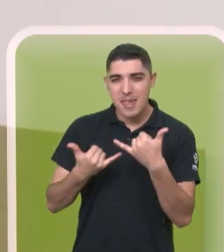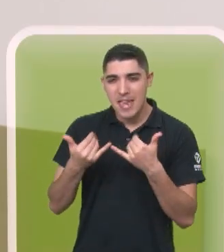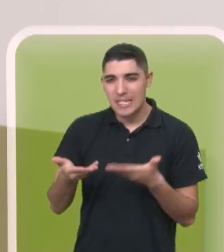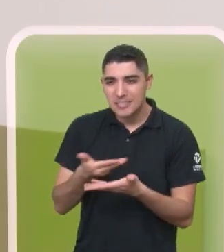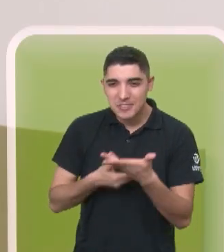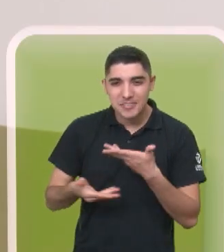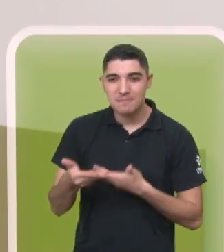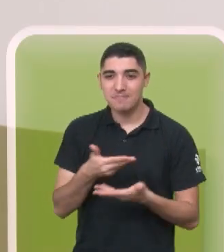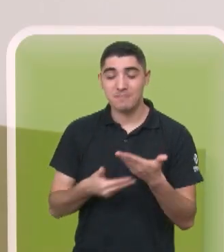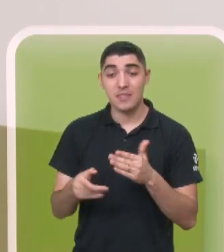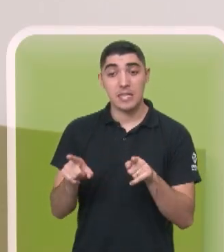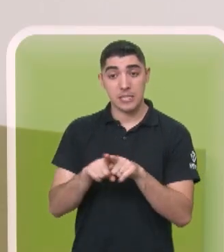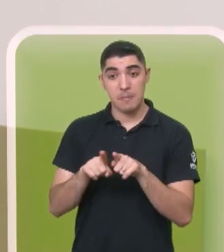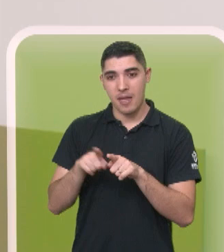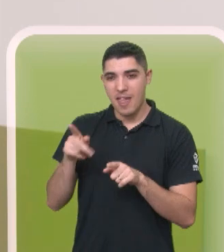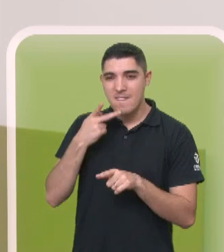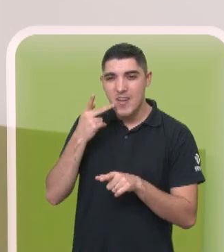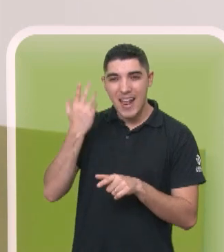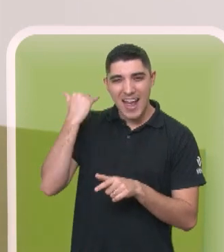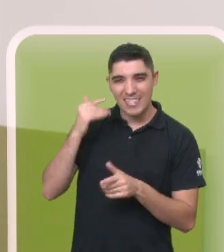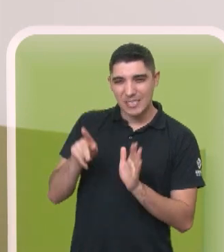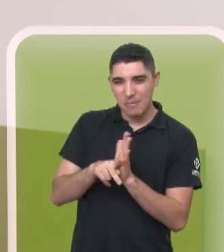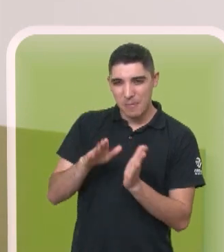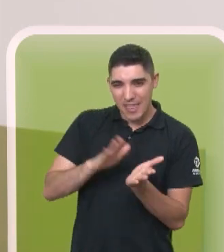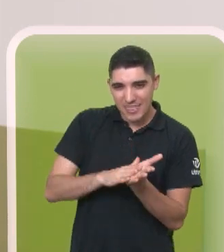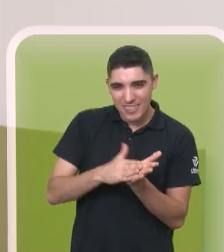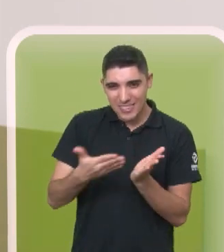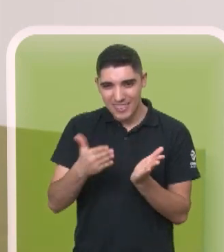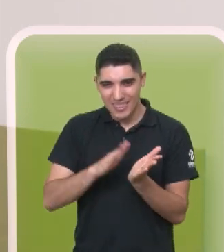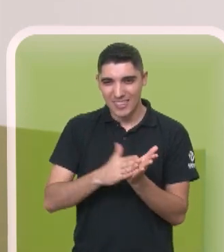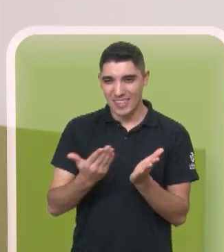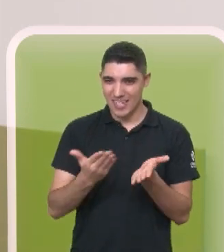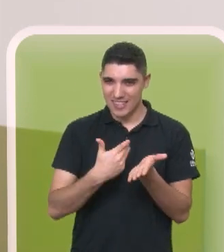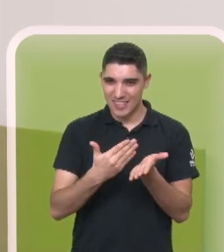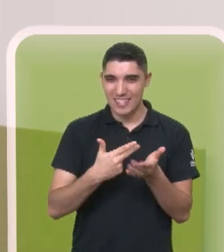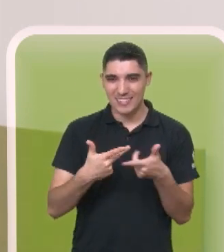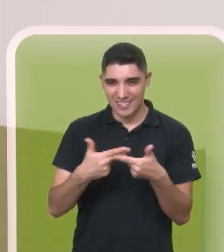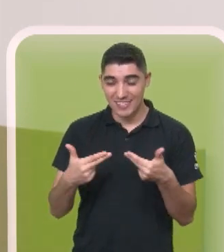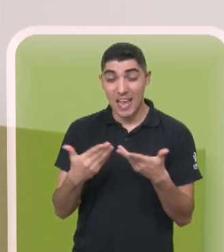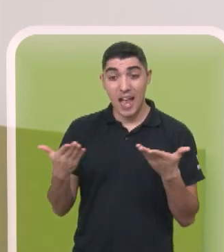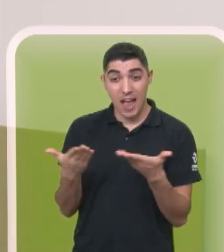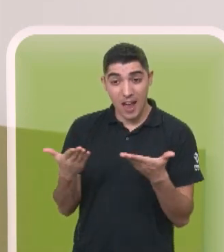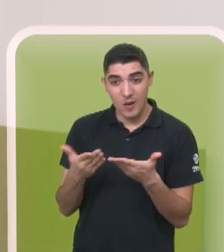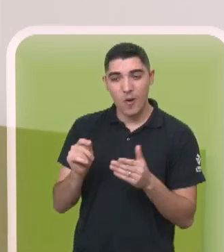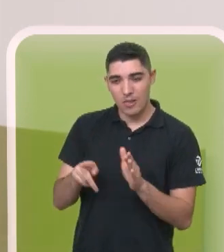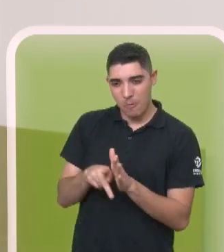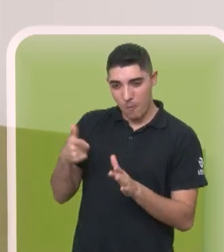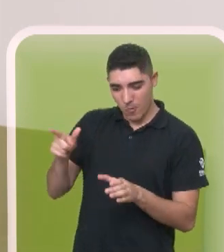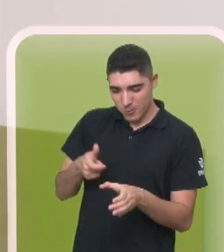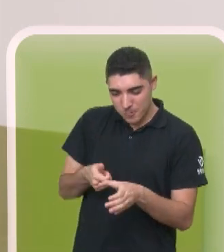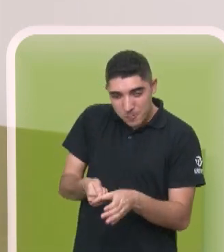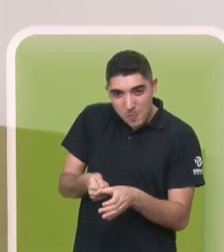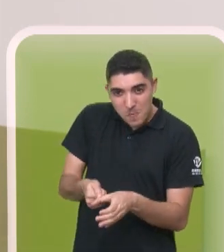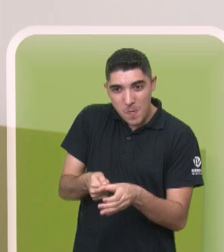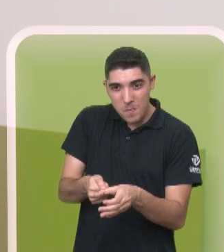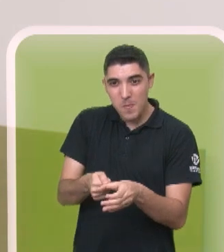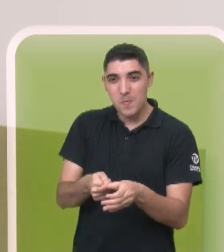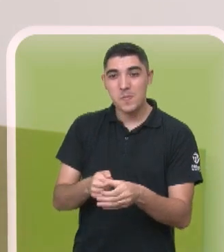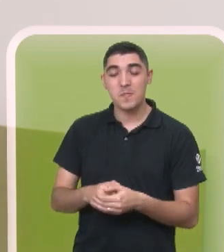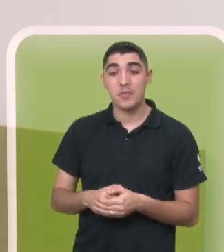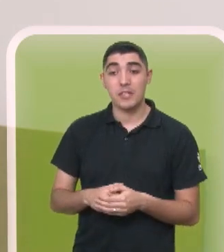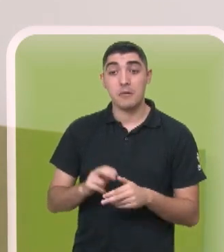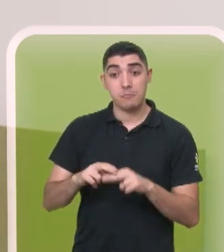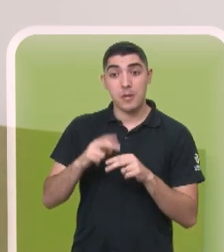falou das figurinhas da semana passada, agora tem essa questão do futebol de botão, né? Quanto